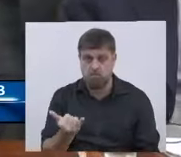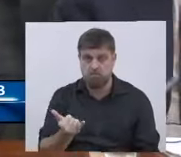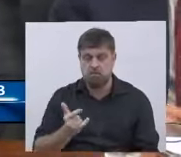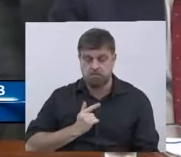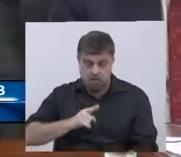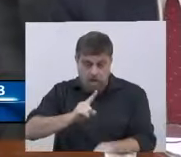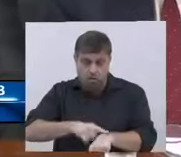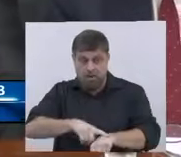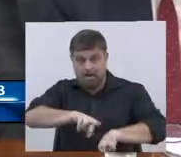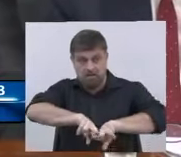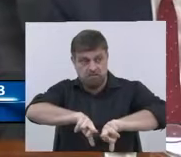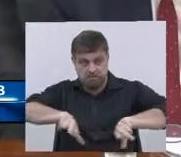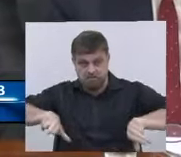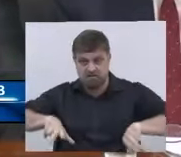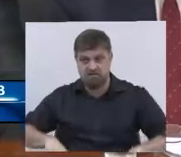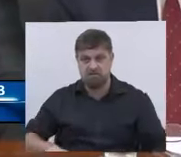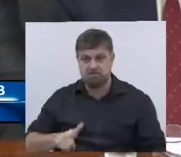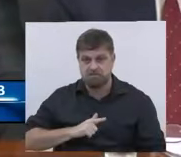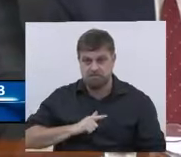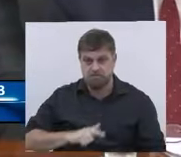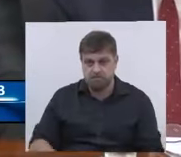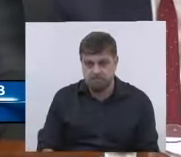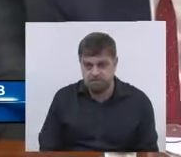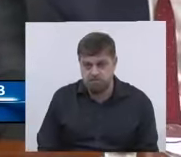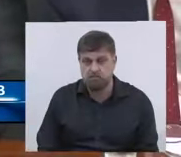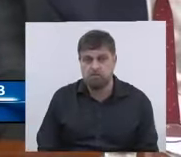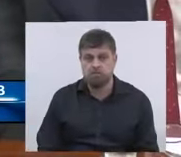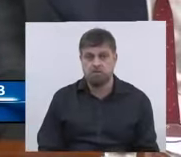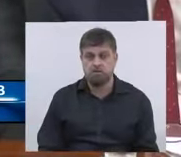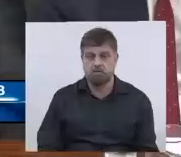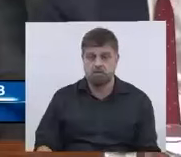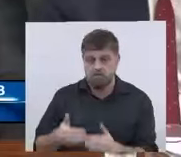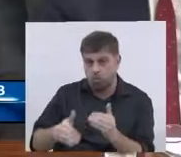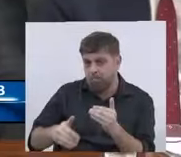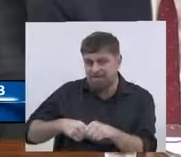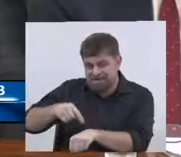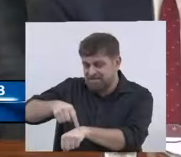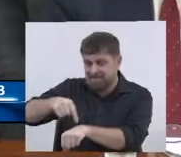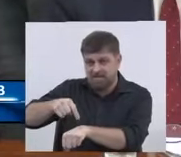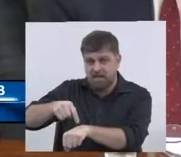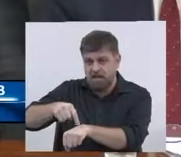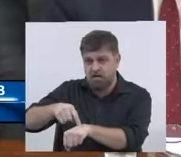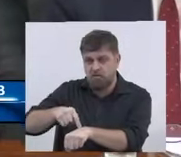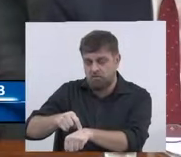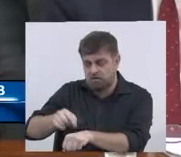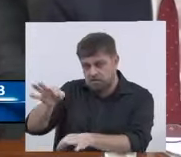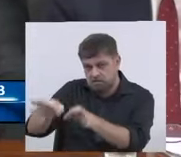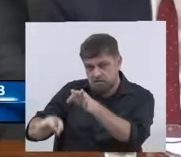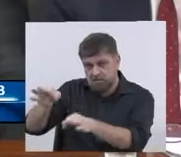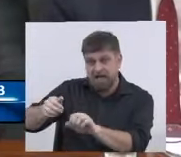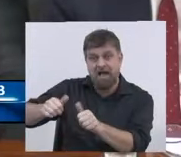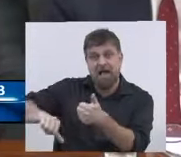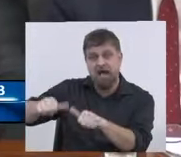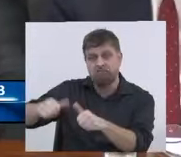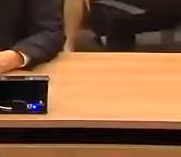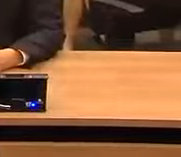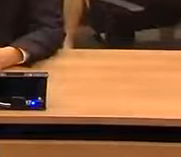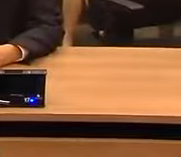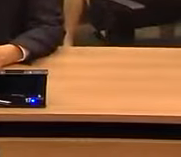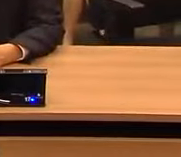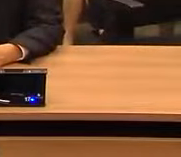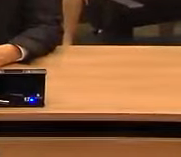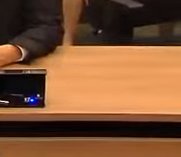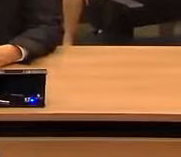outros momentos da reunião ordinária que não seja aquele destinado à análise da denúncia.